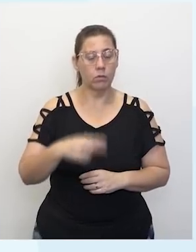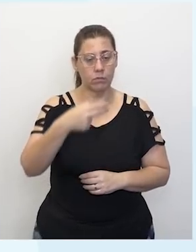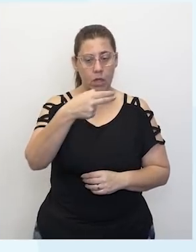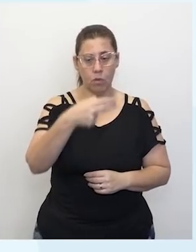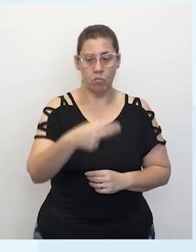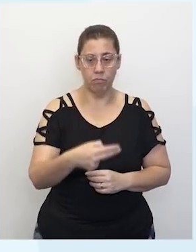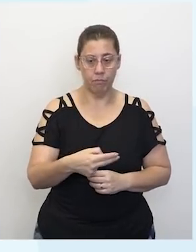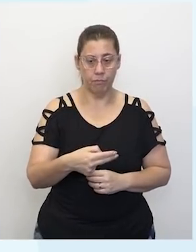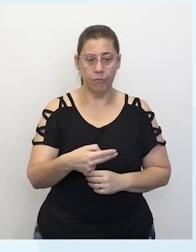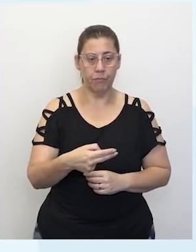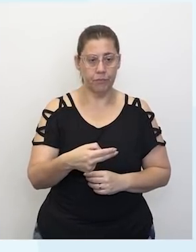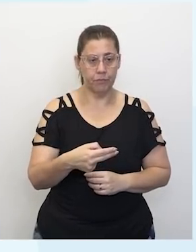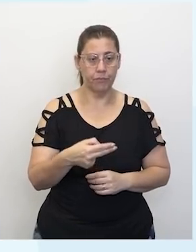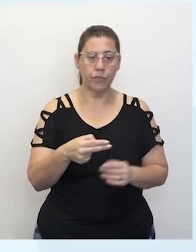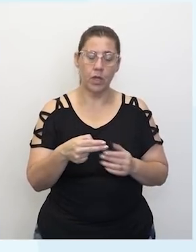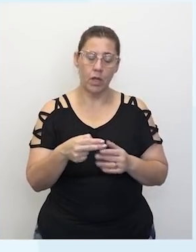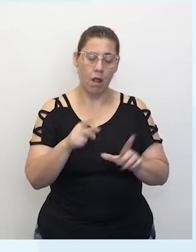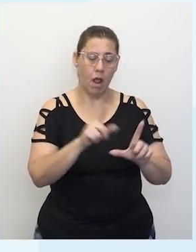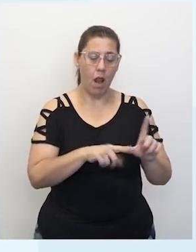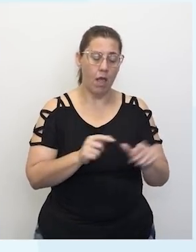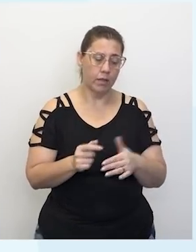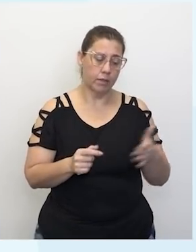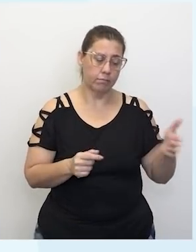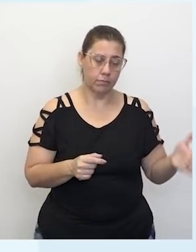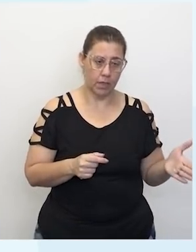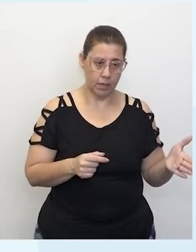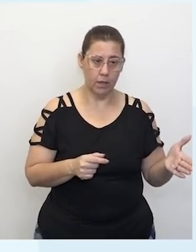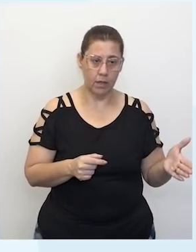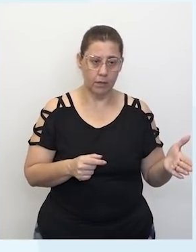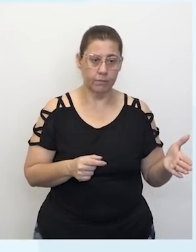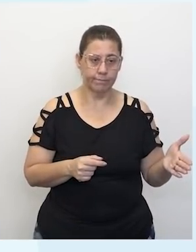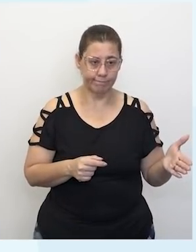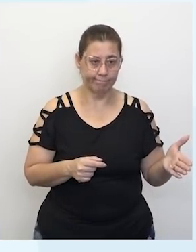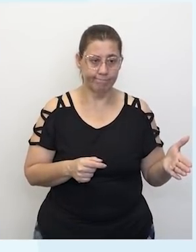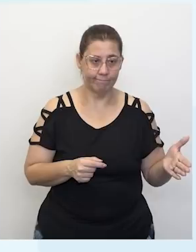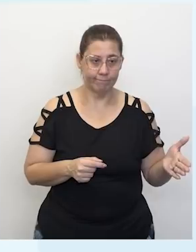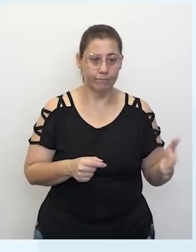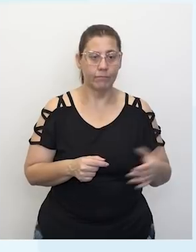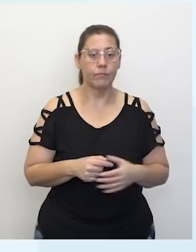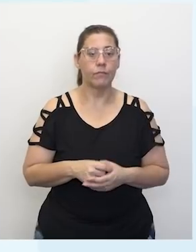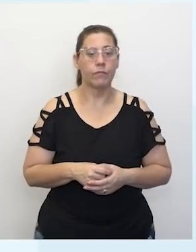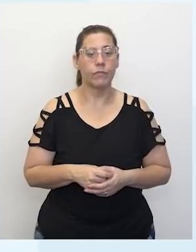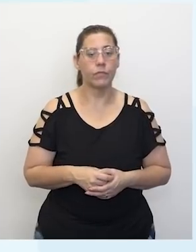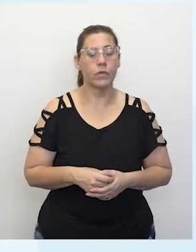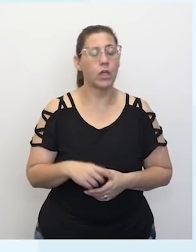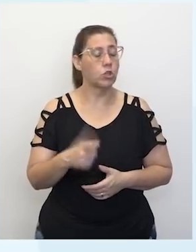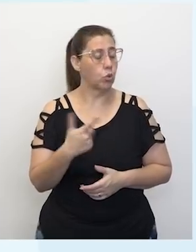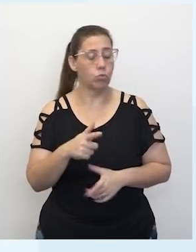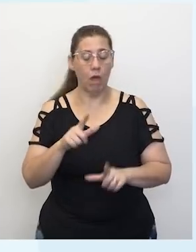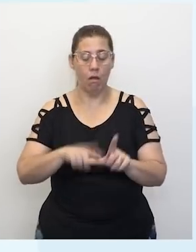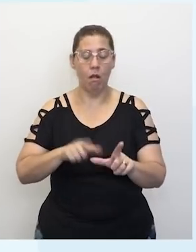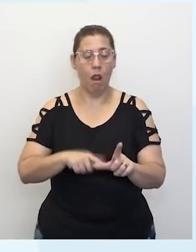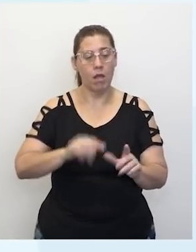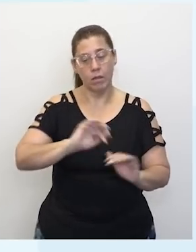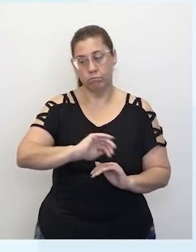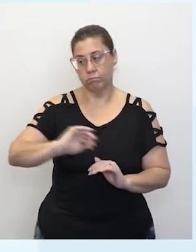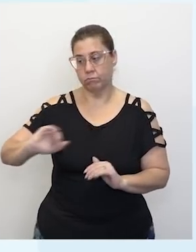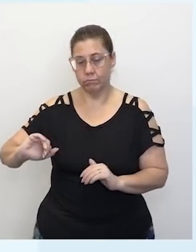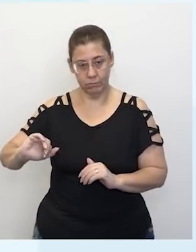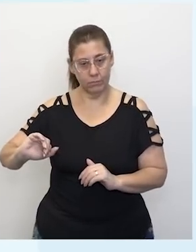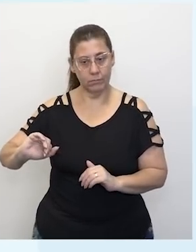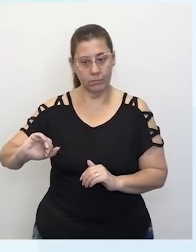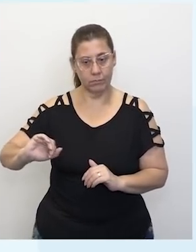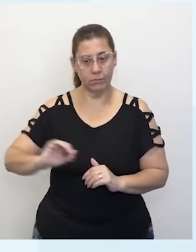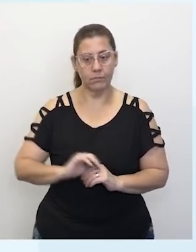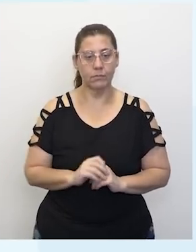igual para separar quem tem letra de um lado, porque eu posso operar com letra, e quem não tem letra, eu vou deixar do outro